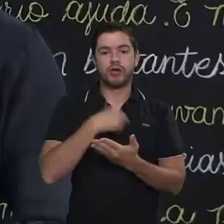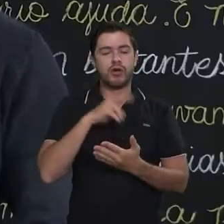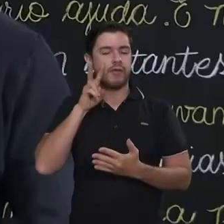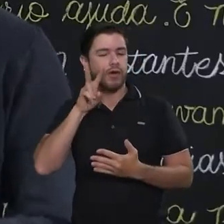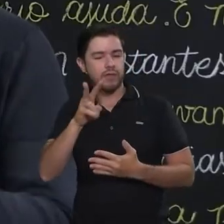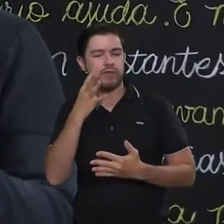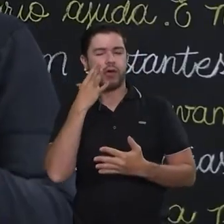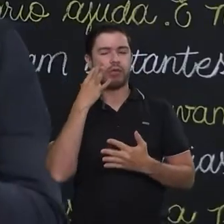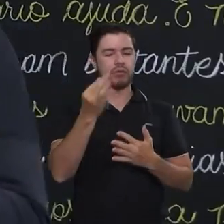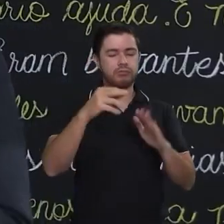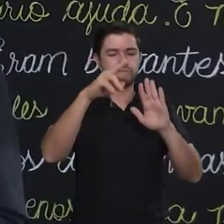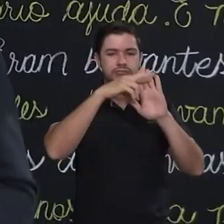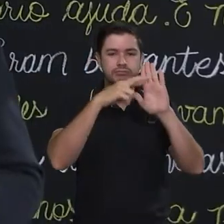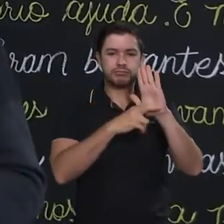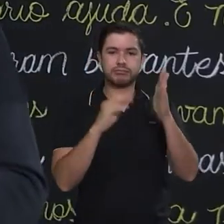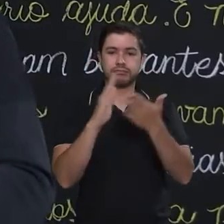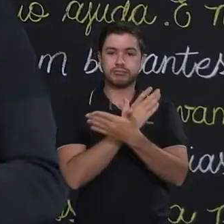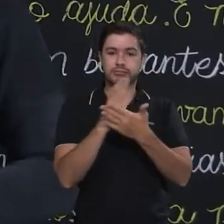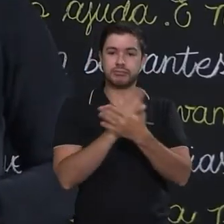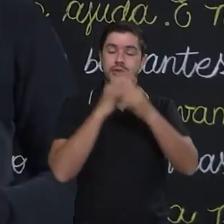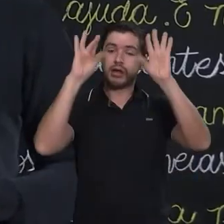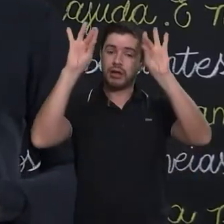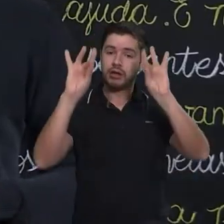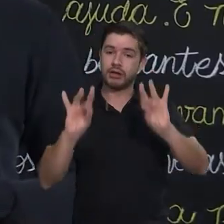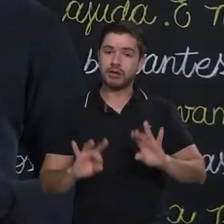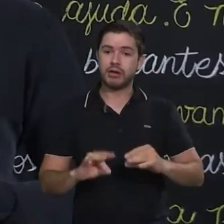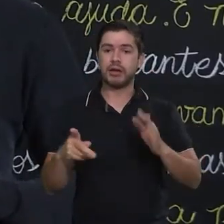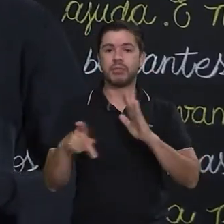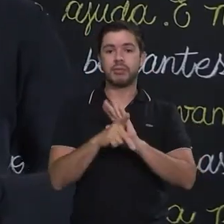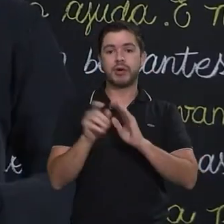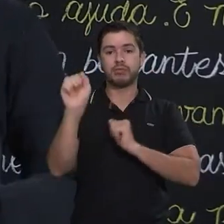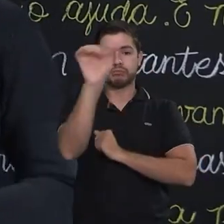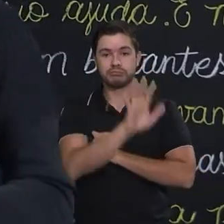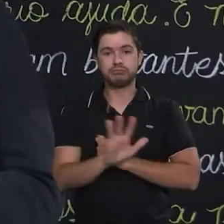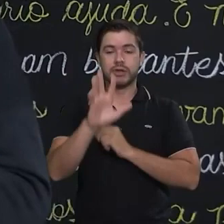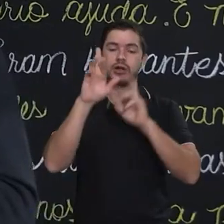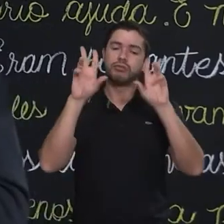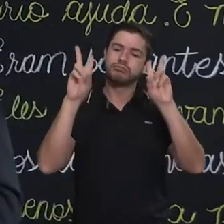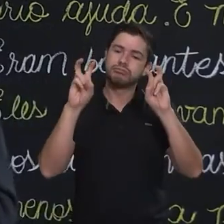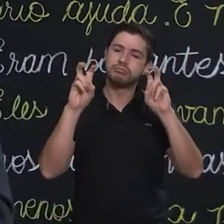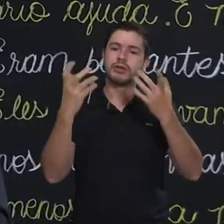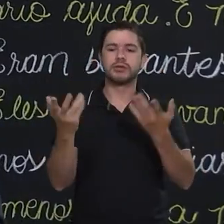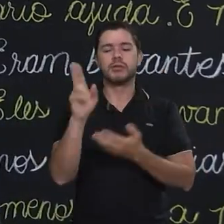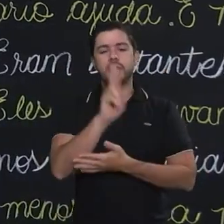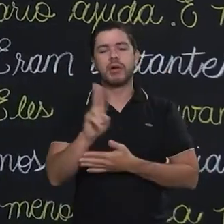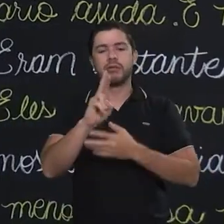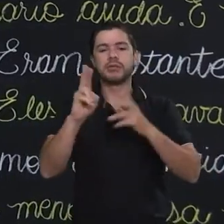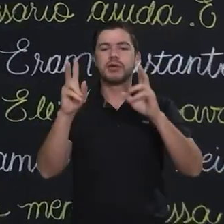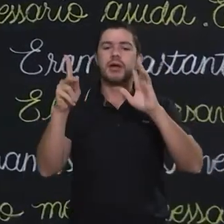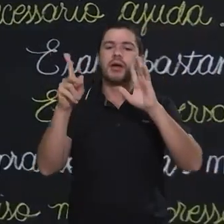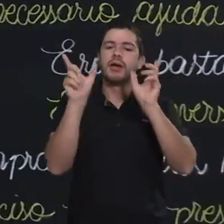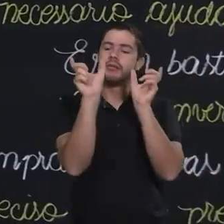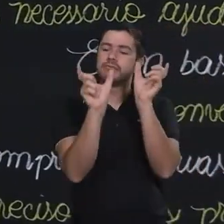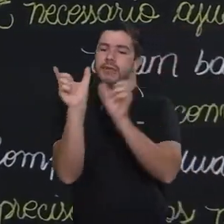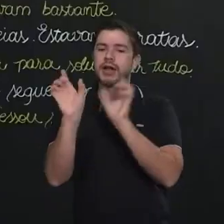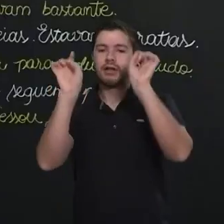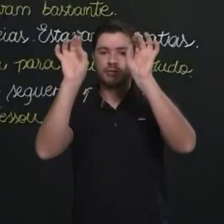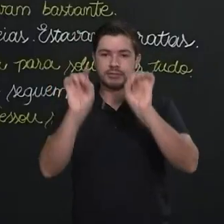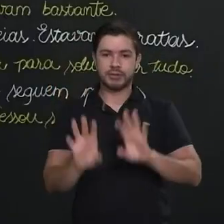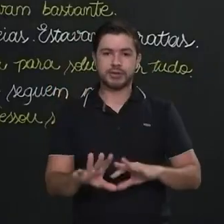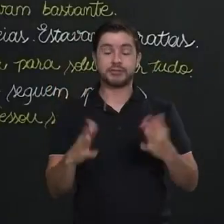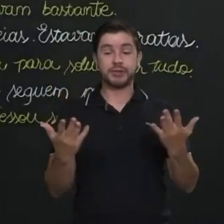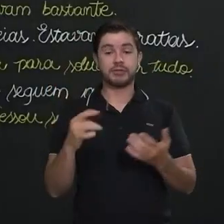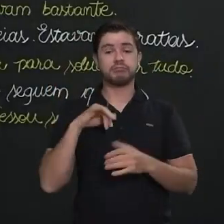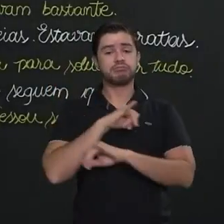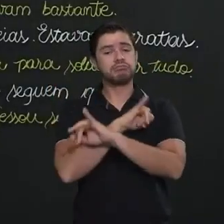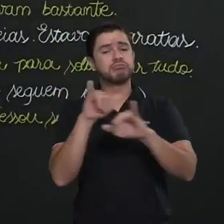algumas regras gerais e específicas desse assunto para compreender como utilizar corretamente as palavras dentro de um texto. A gente diz que a